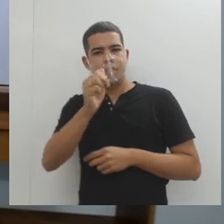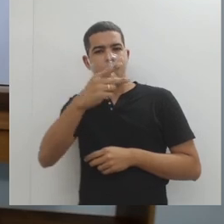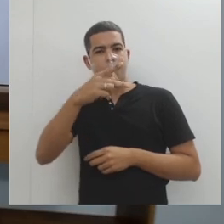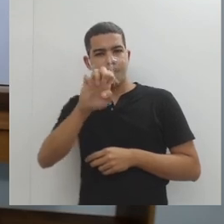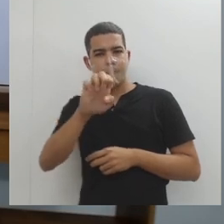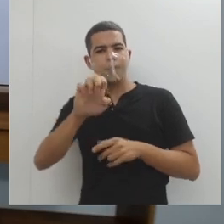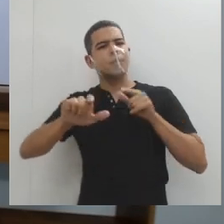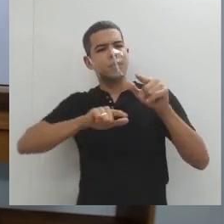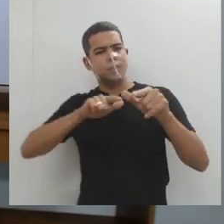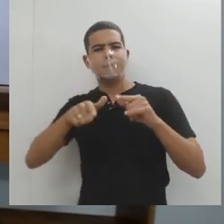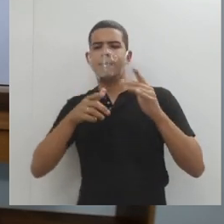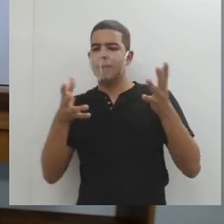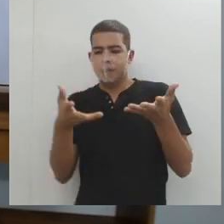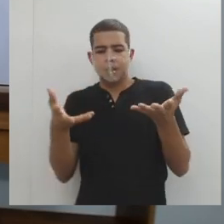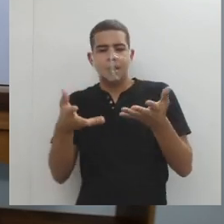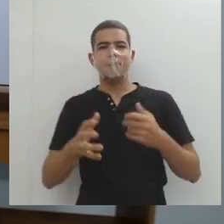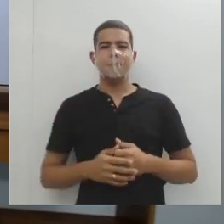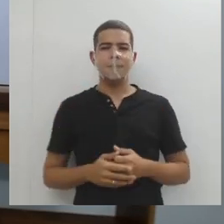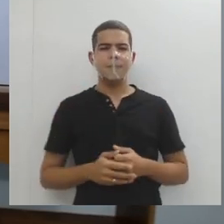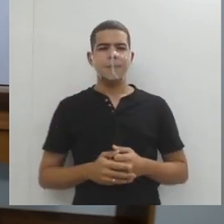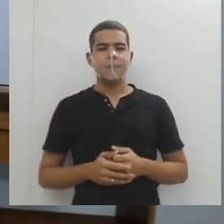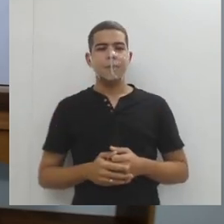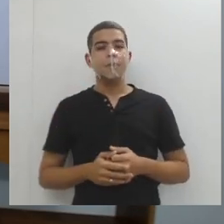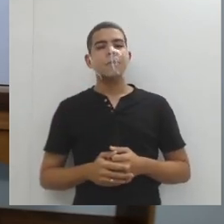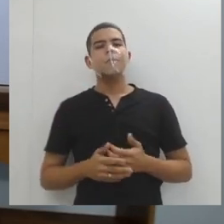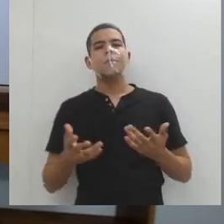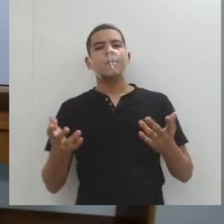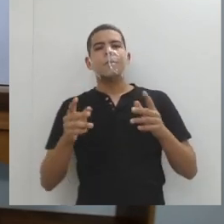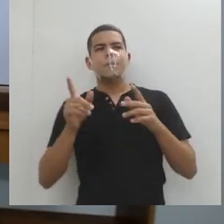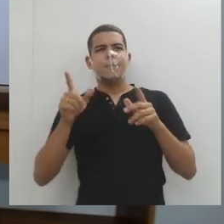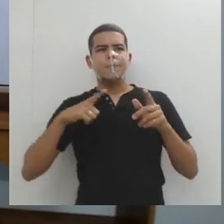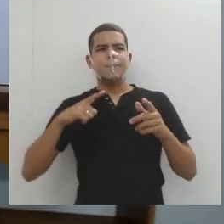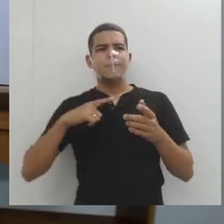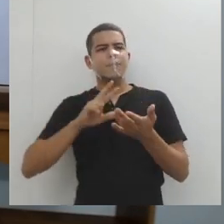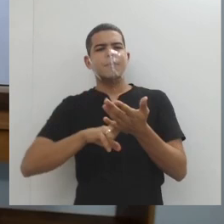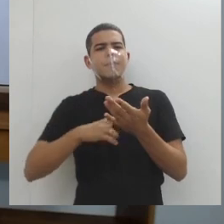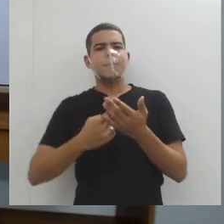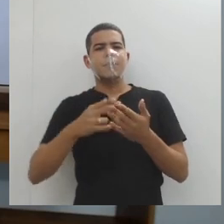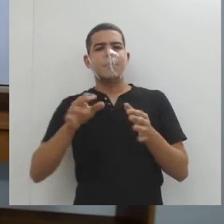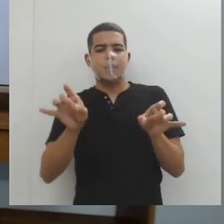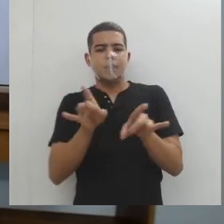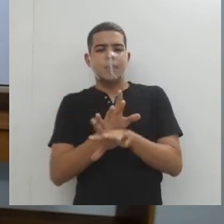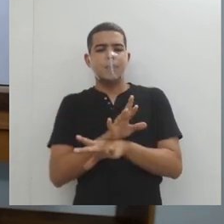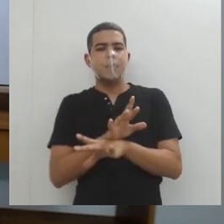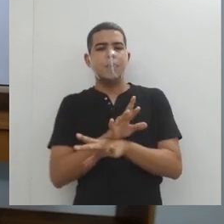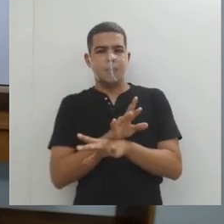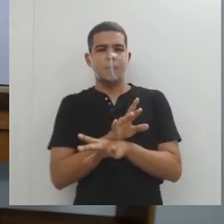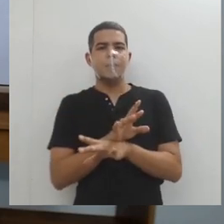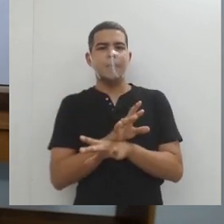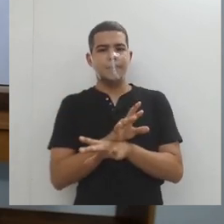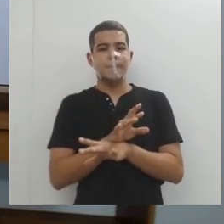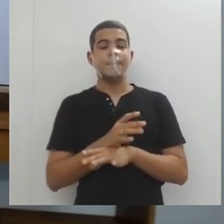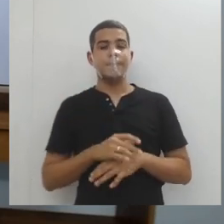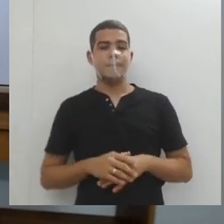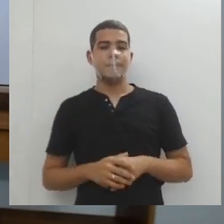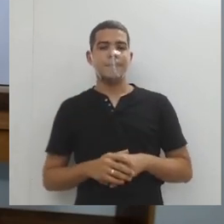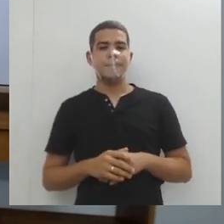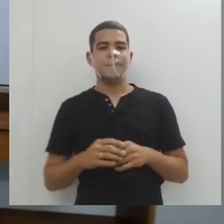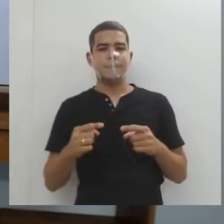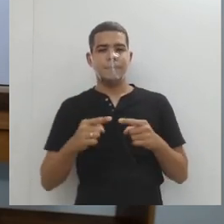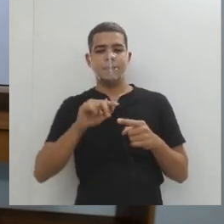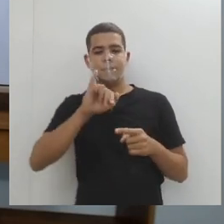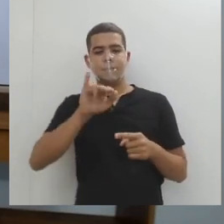Present Perfect, ele vai ser traduzido como o acabei, tá? Eu acabei de realizar uma ação. Além